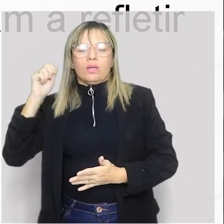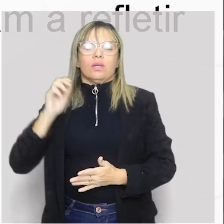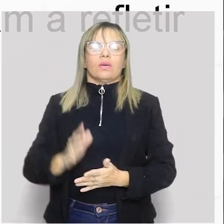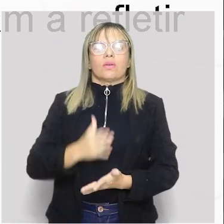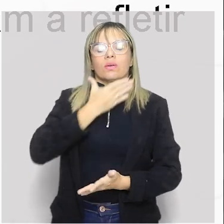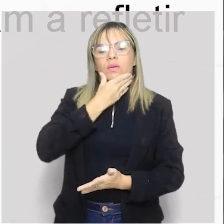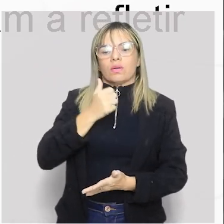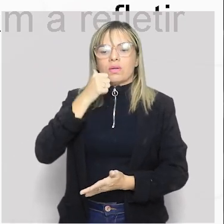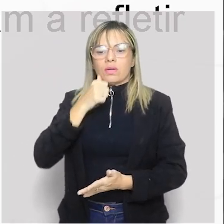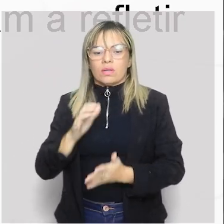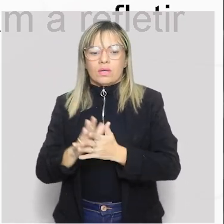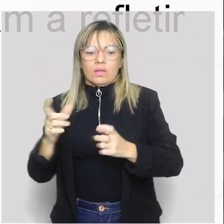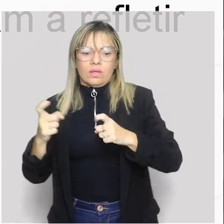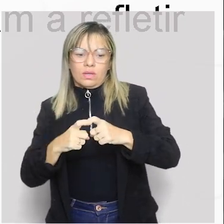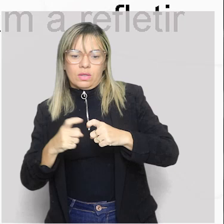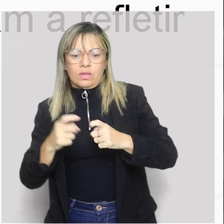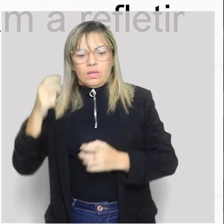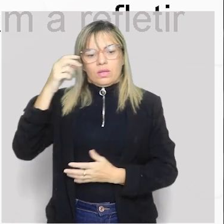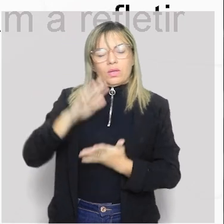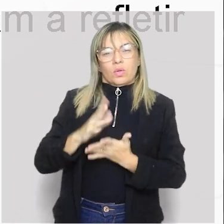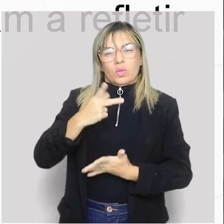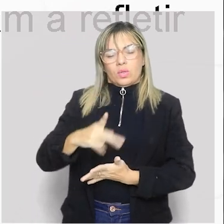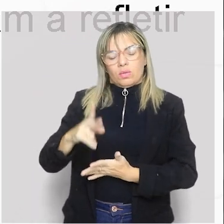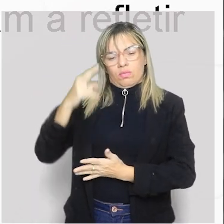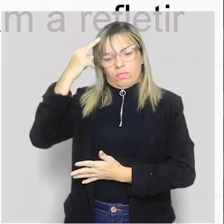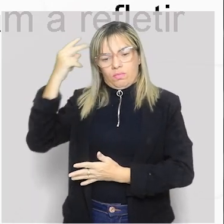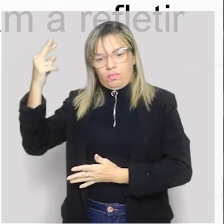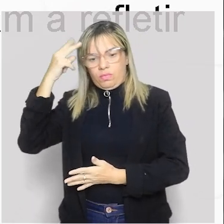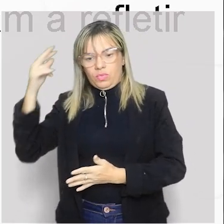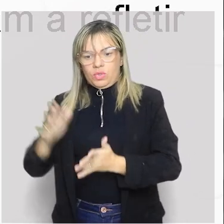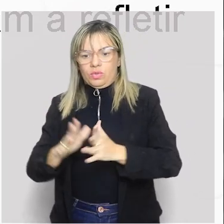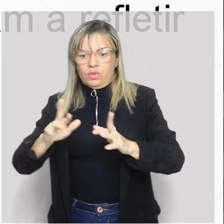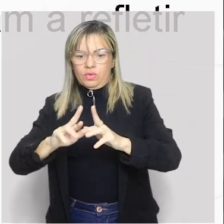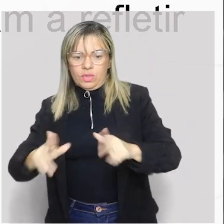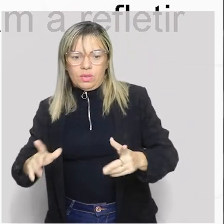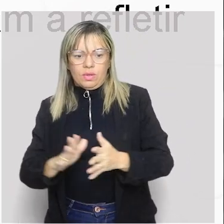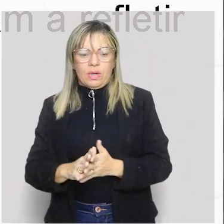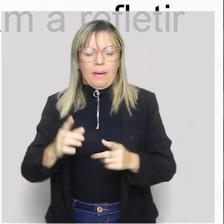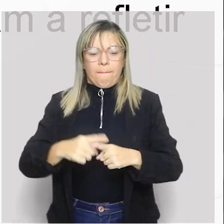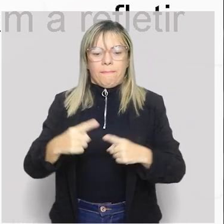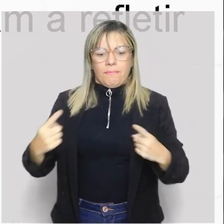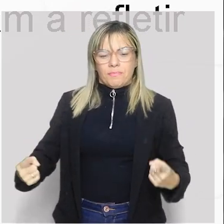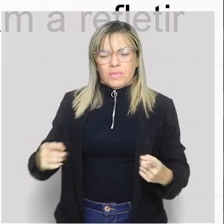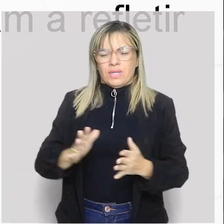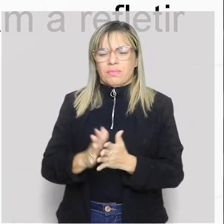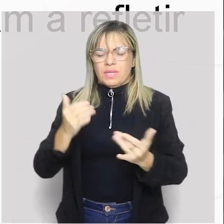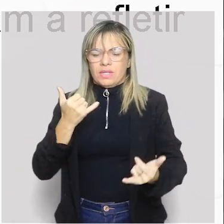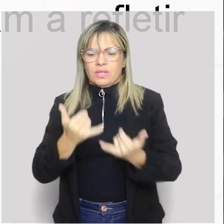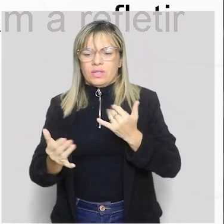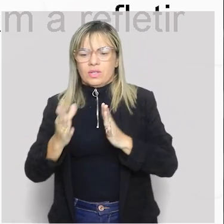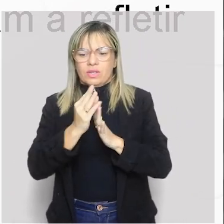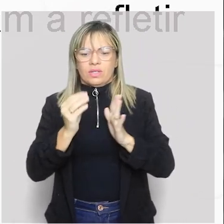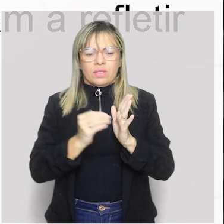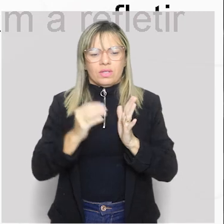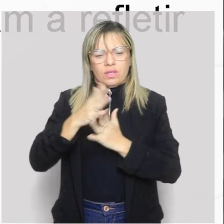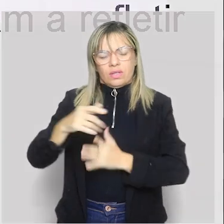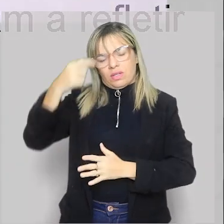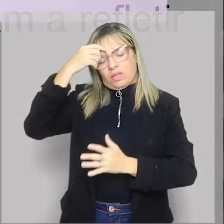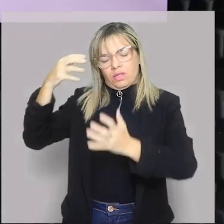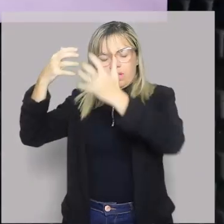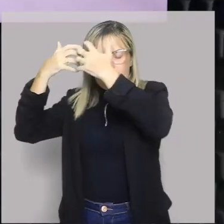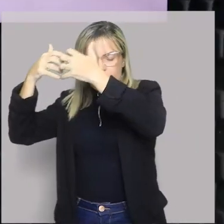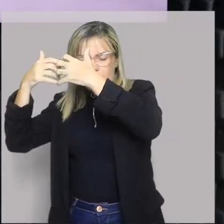distintas na forma, porém extremamente semelhantes no conteúdo, nos levam a refletir sobre o sistema e a faculdade de